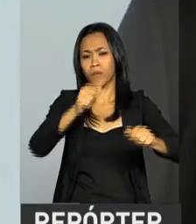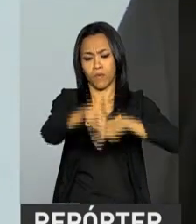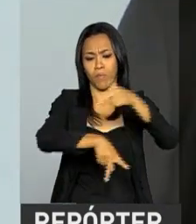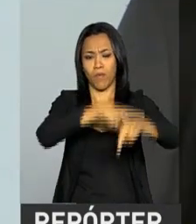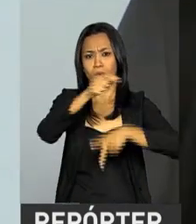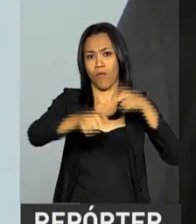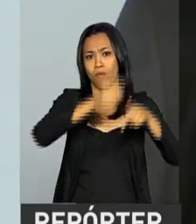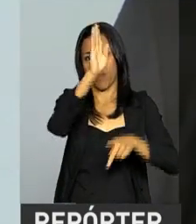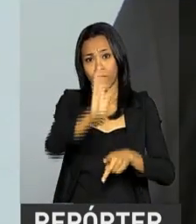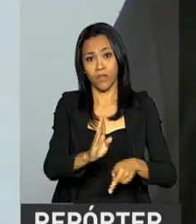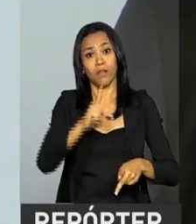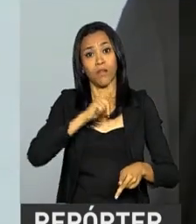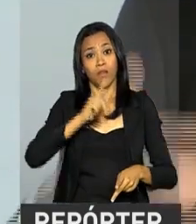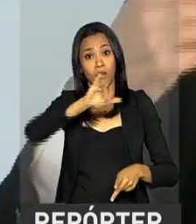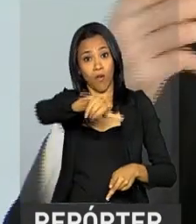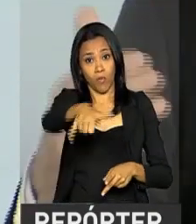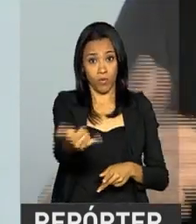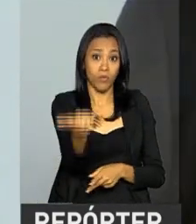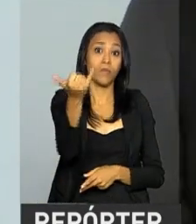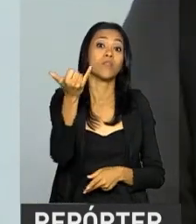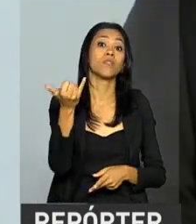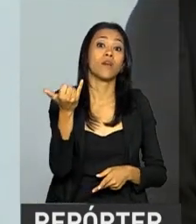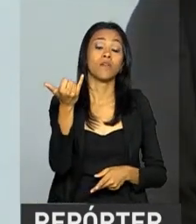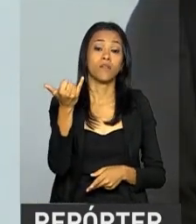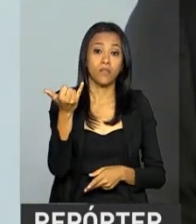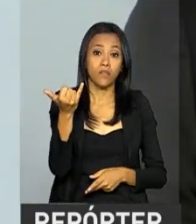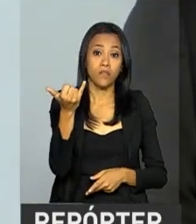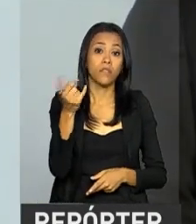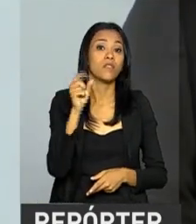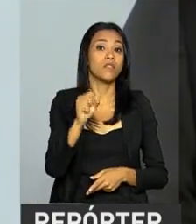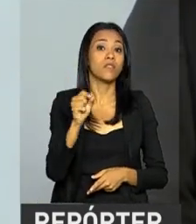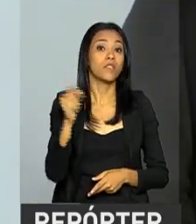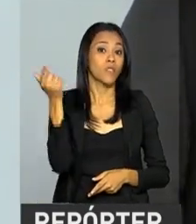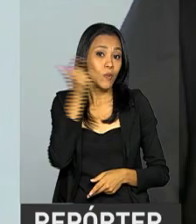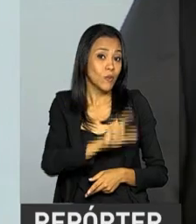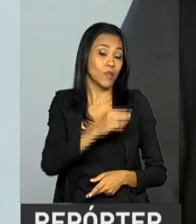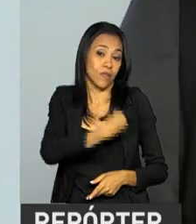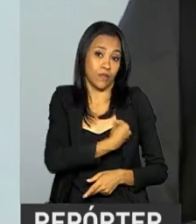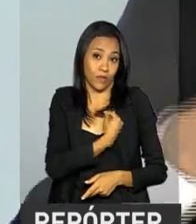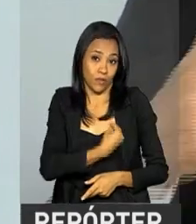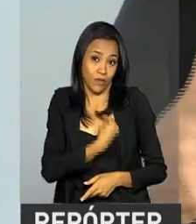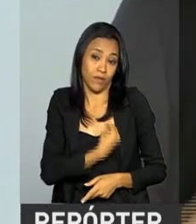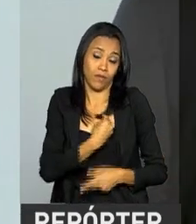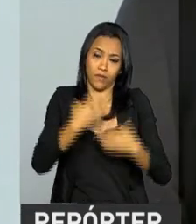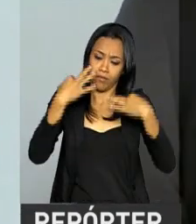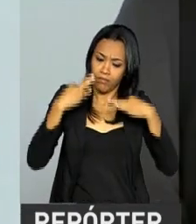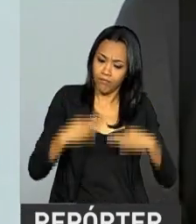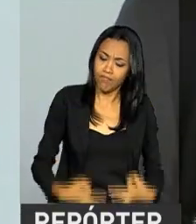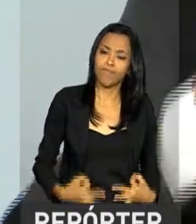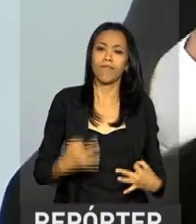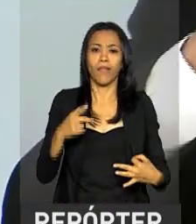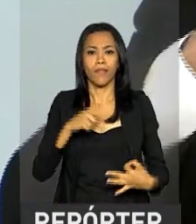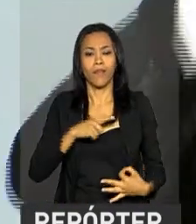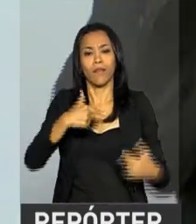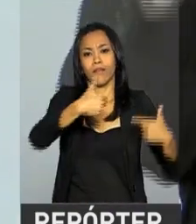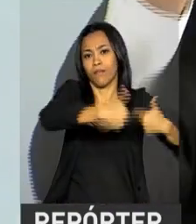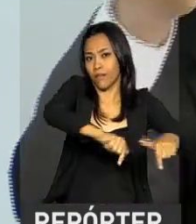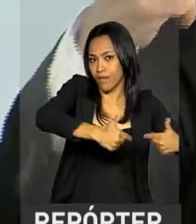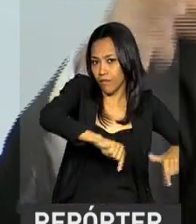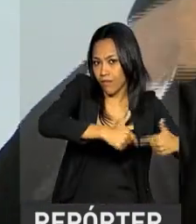brasileiros com oportunidade de ganhar a sua vida dignamente, ter o seu emprego